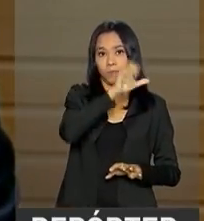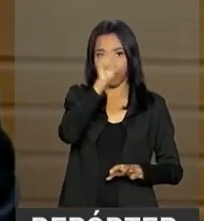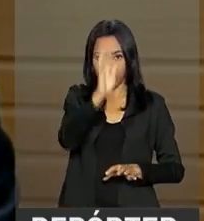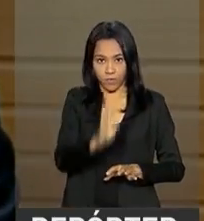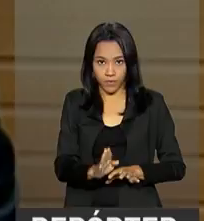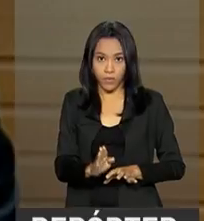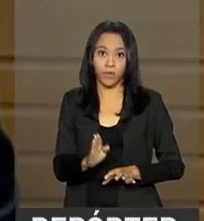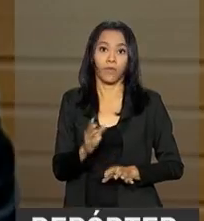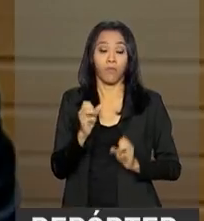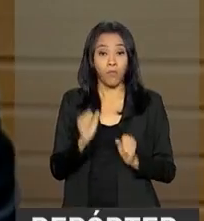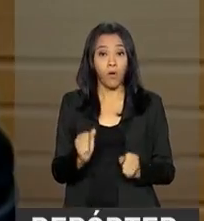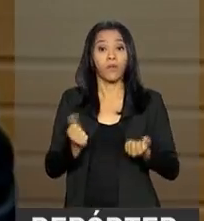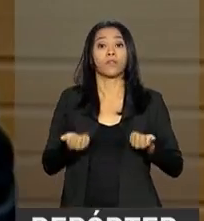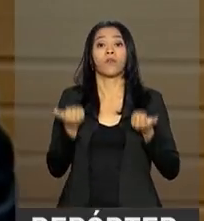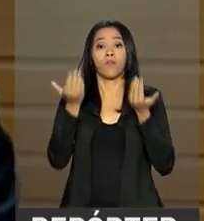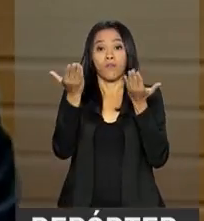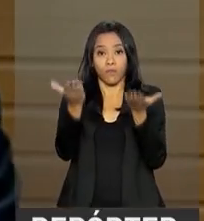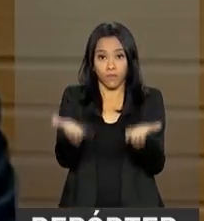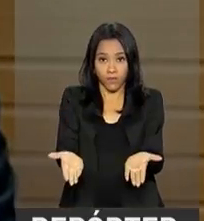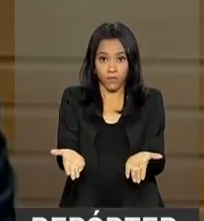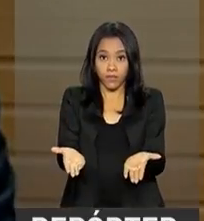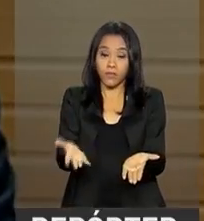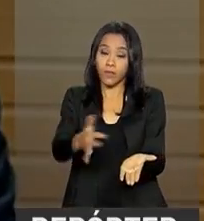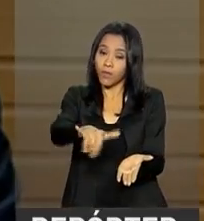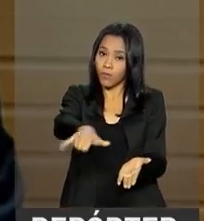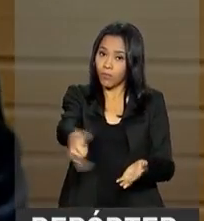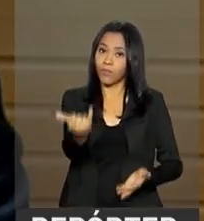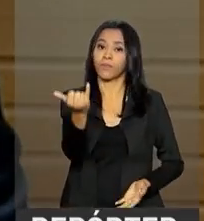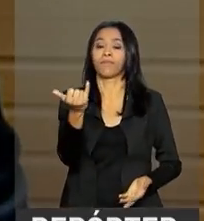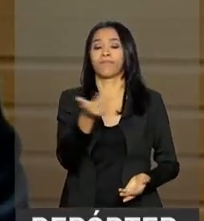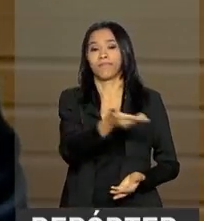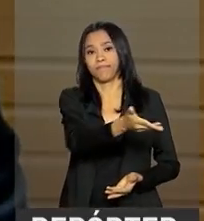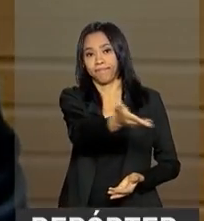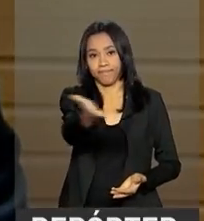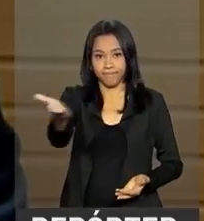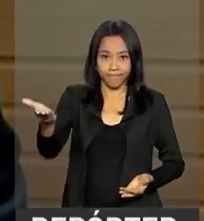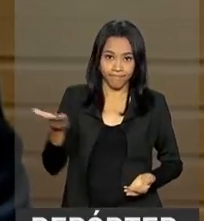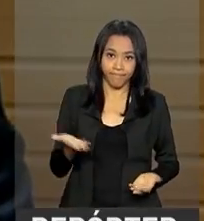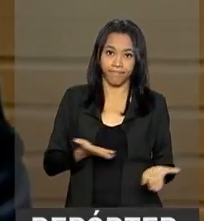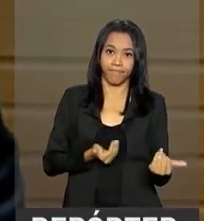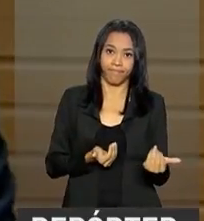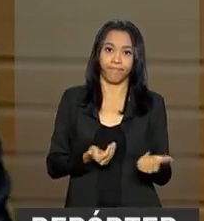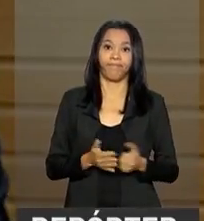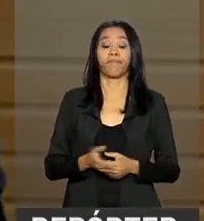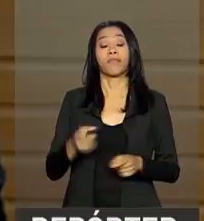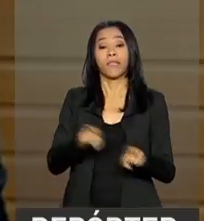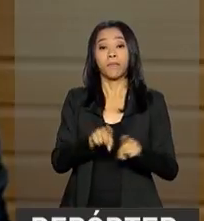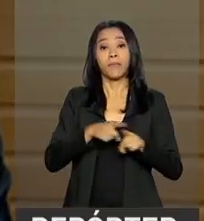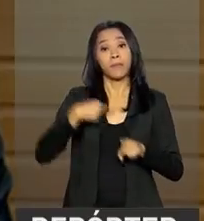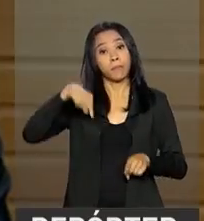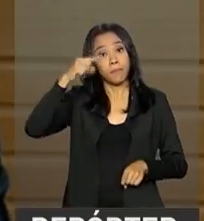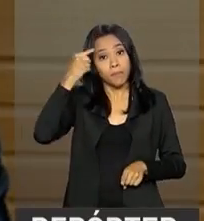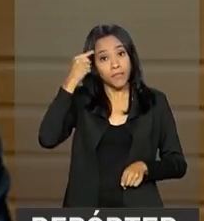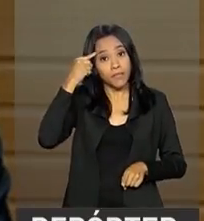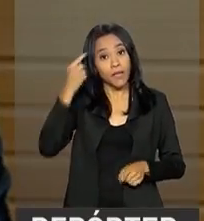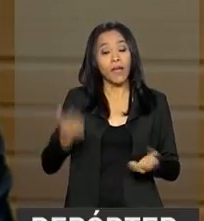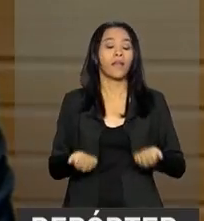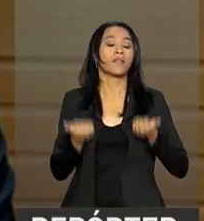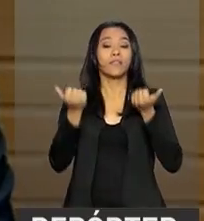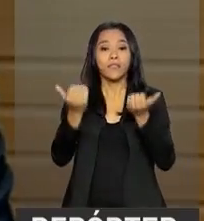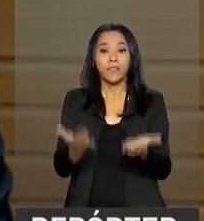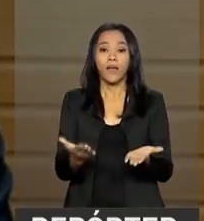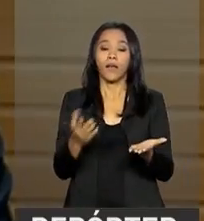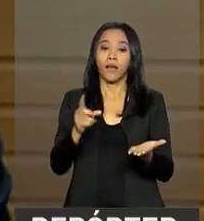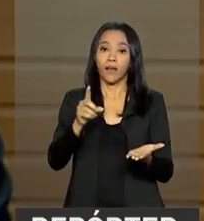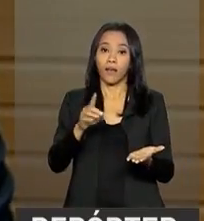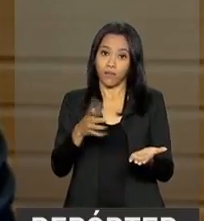estar oferecendo e ofertando oportunidades para nossa juventude e pensar a oferta de oportunidade